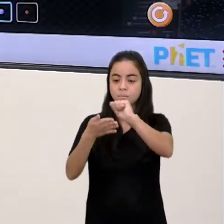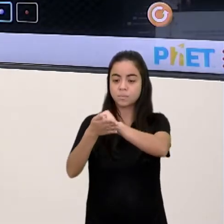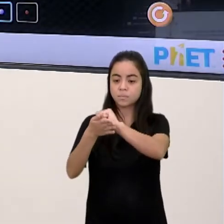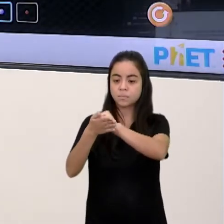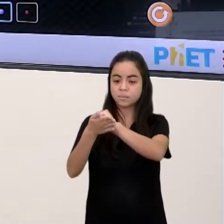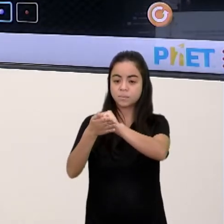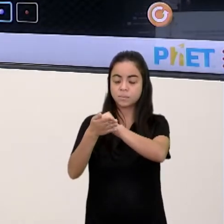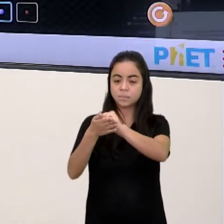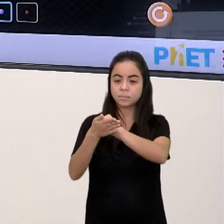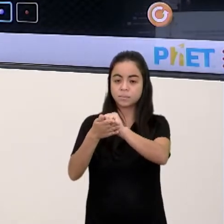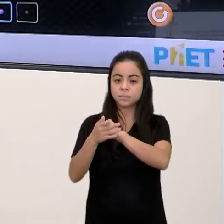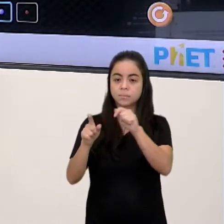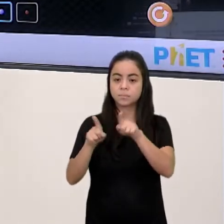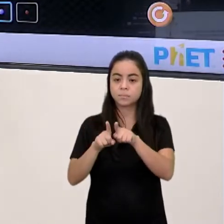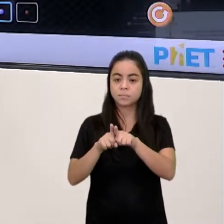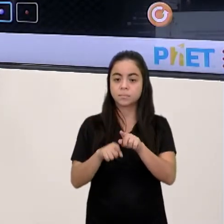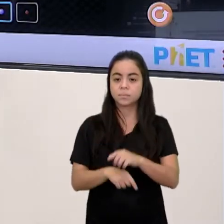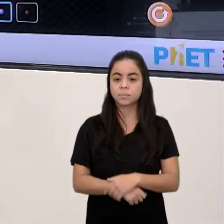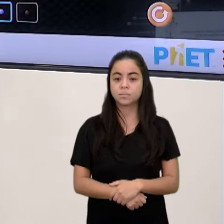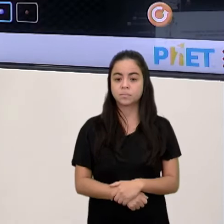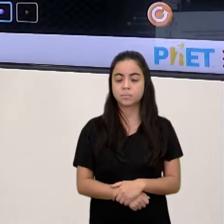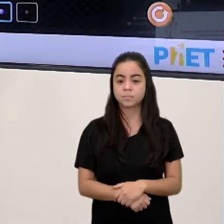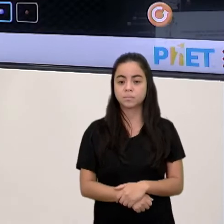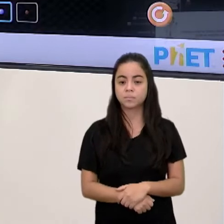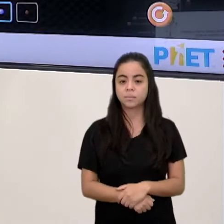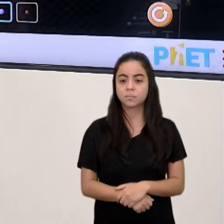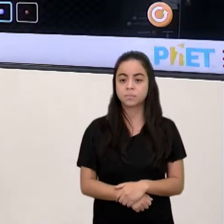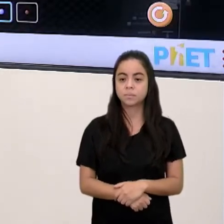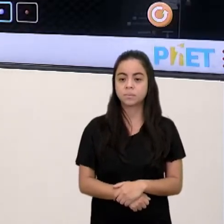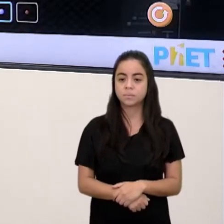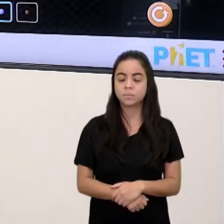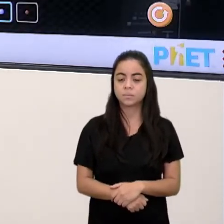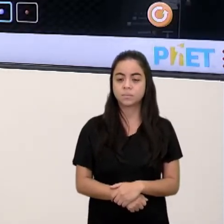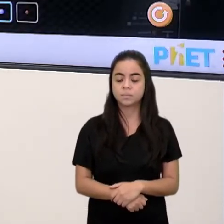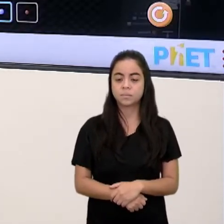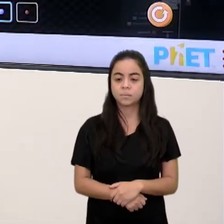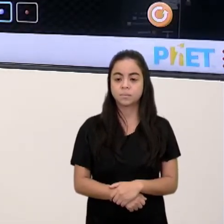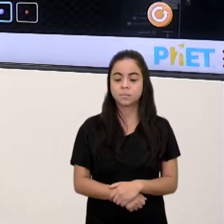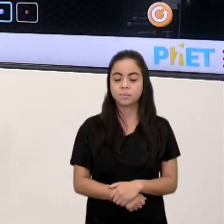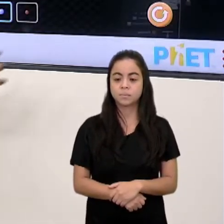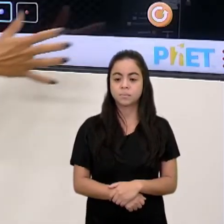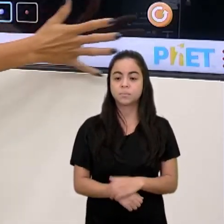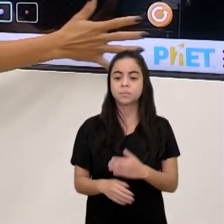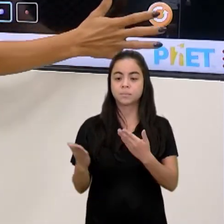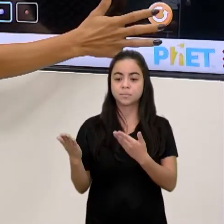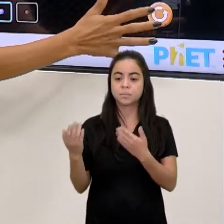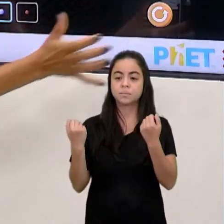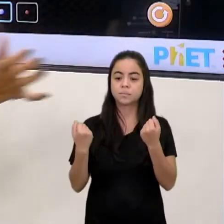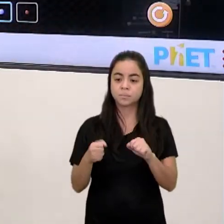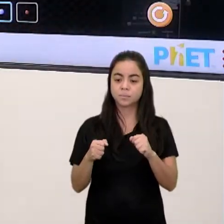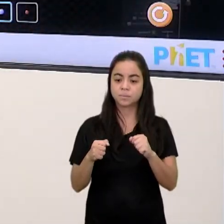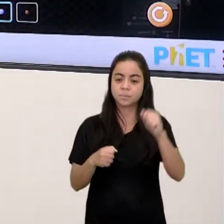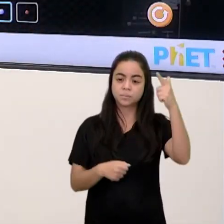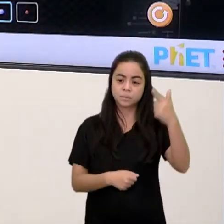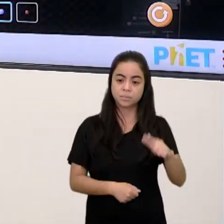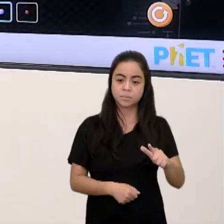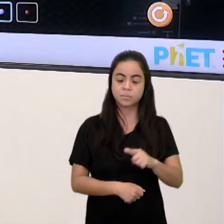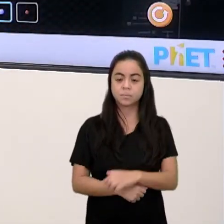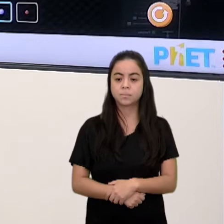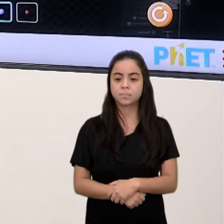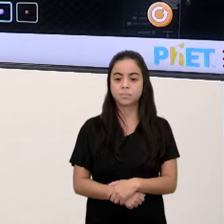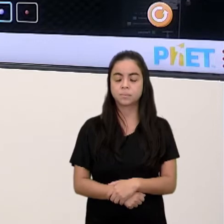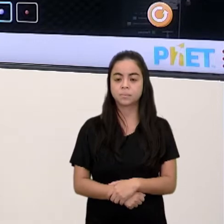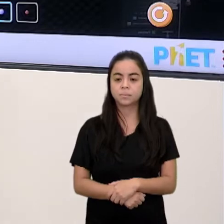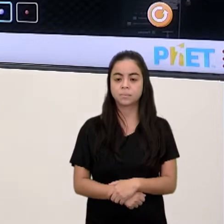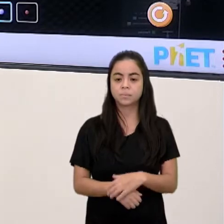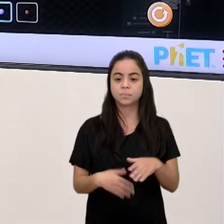consegue ver. Você apaga, olha, aqui aparece uma mensagem que você não pode mexer na temperatura. Aqui você pode reiniciar, tá certo?